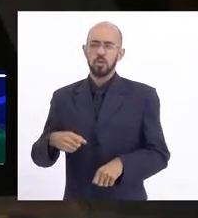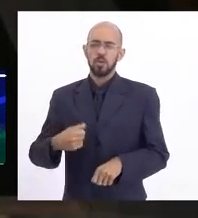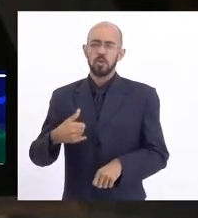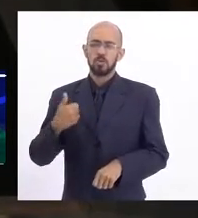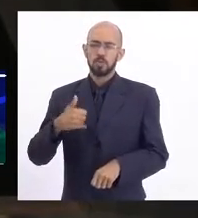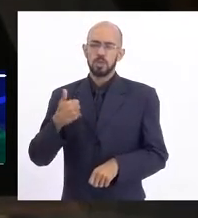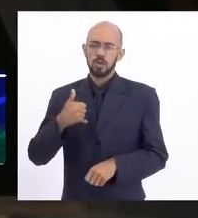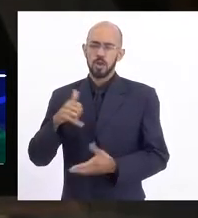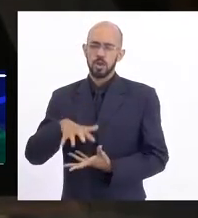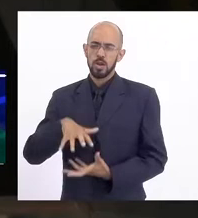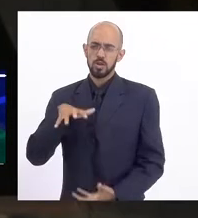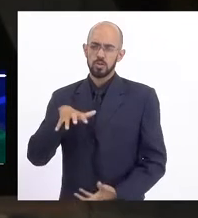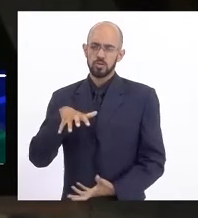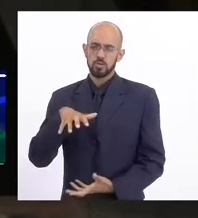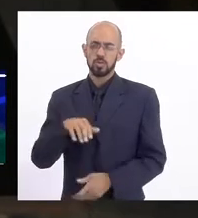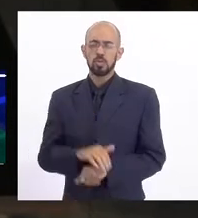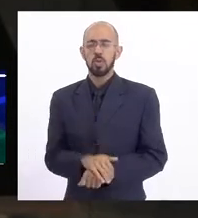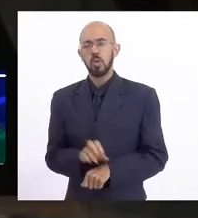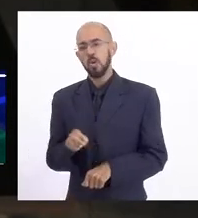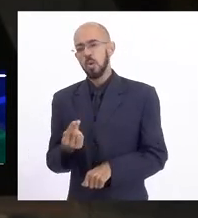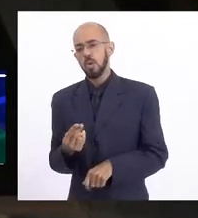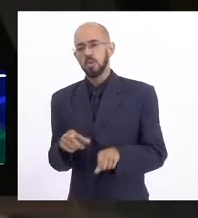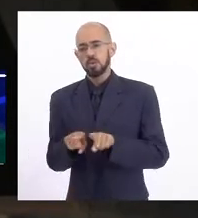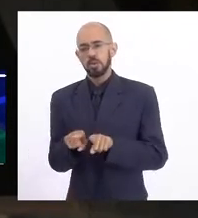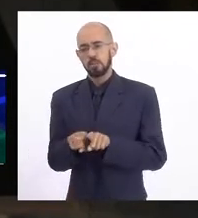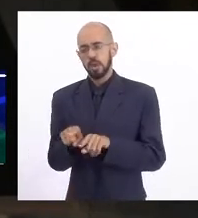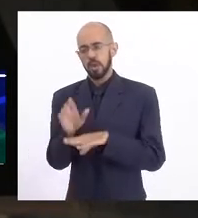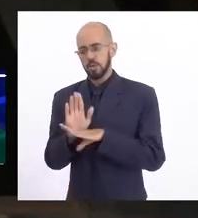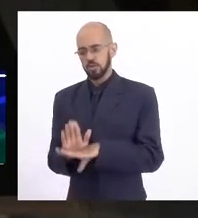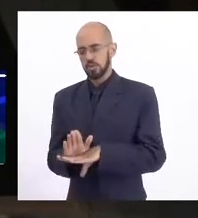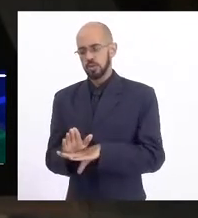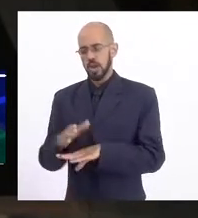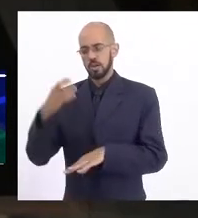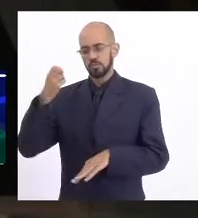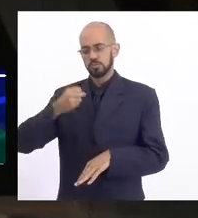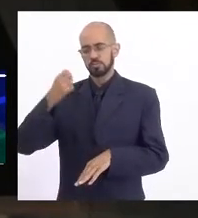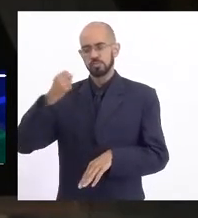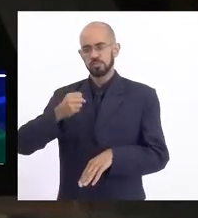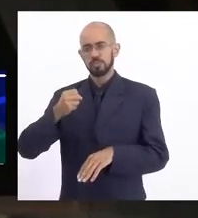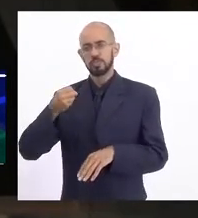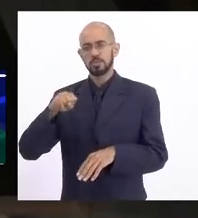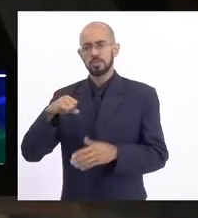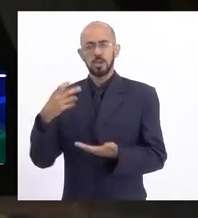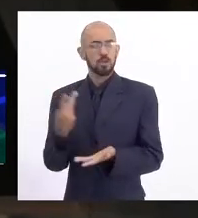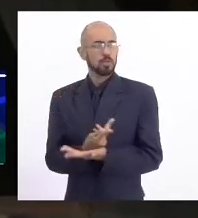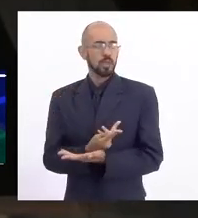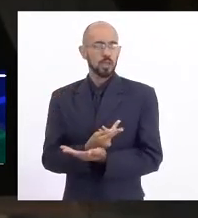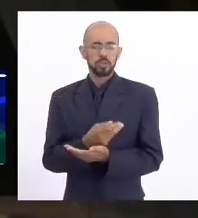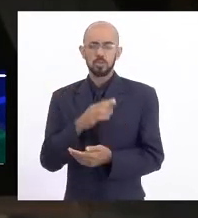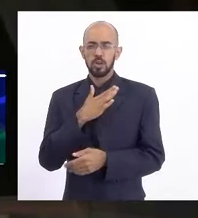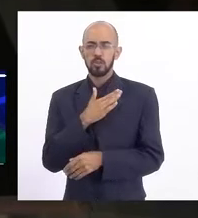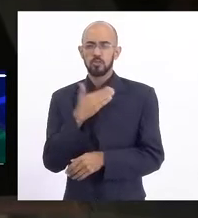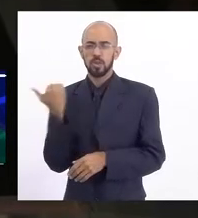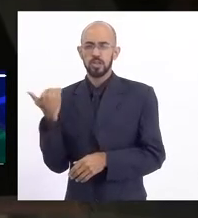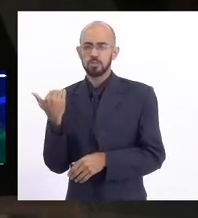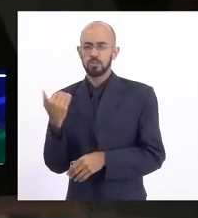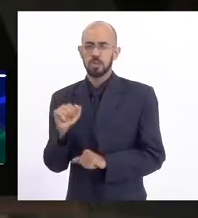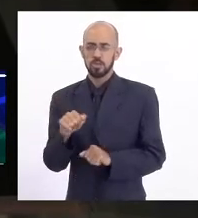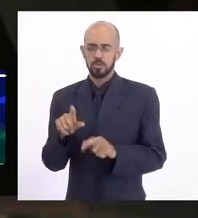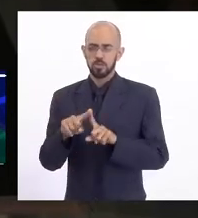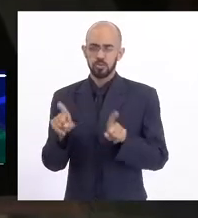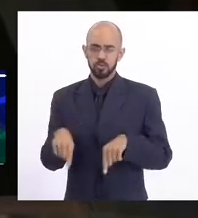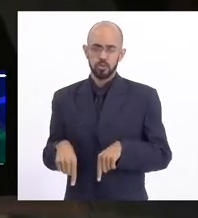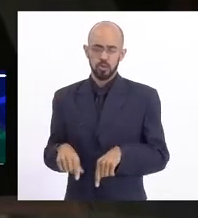pessoa idosa, ou seus pensionistas, quando acontece de haver um falecimento dos